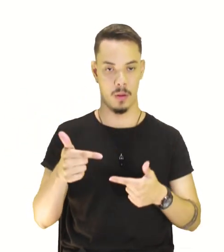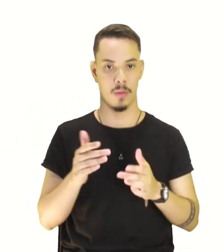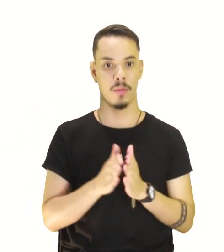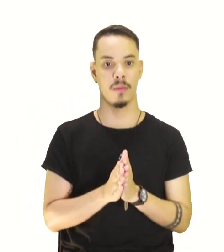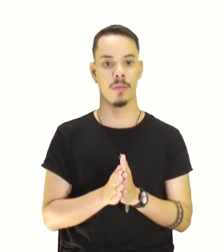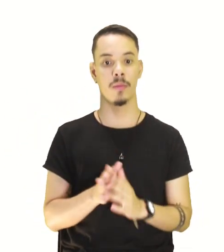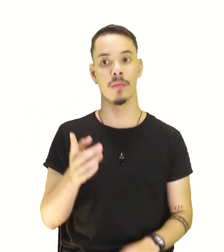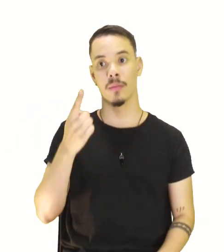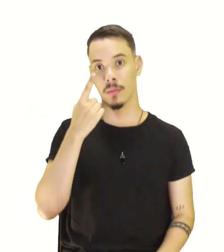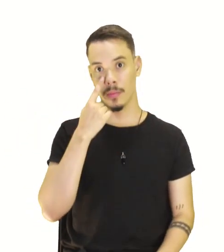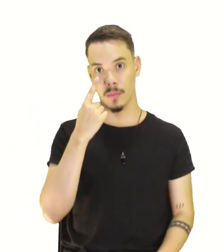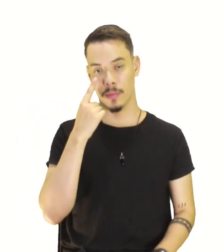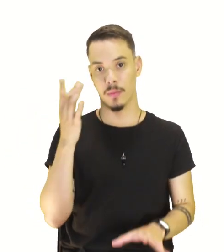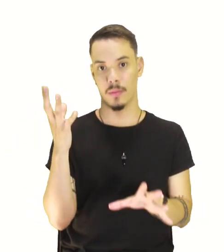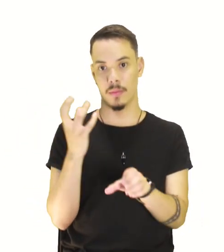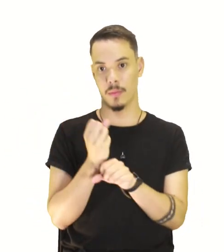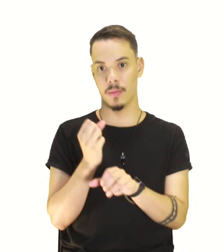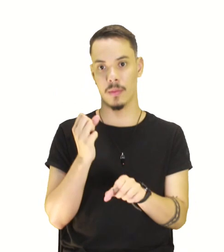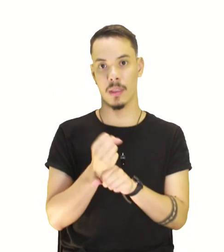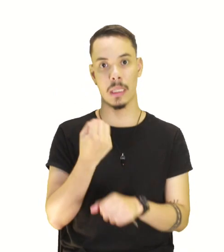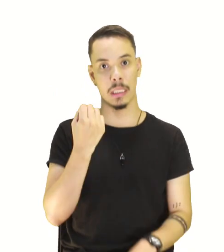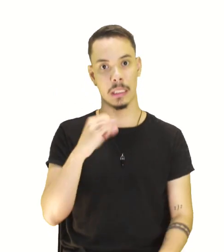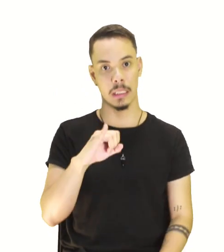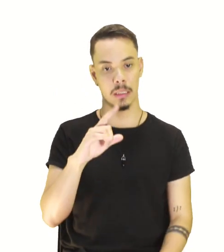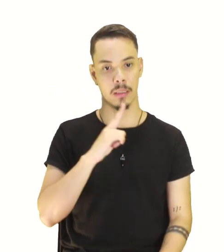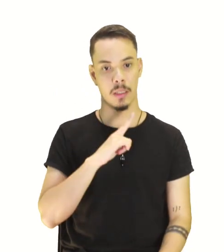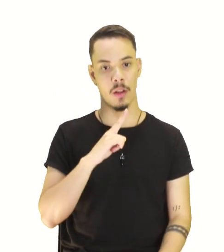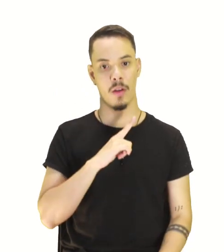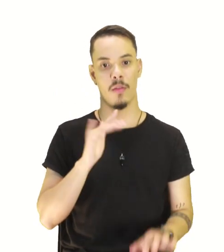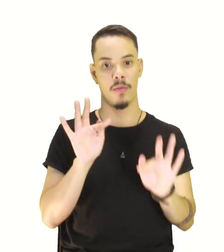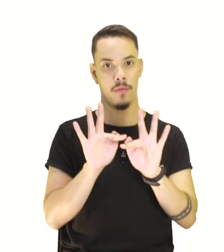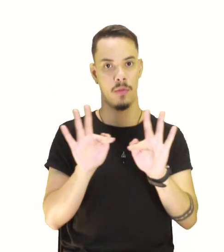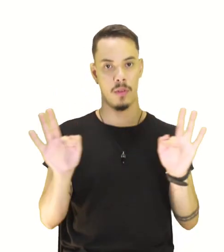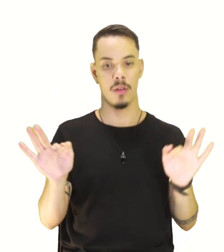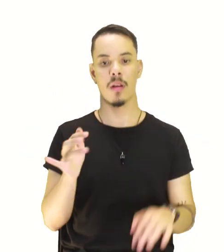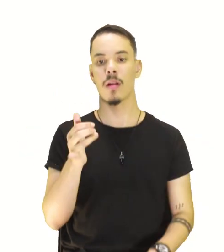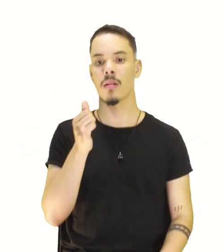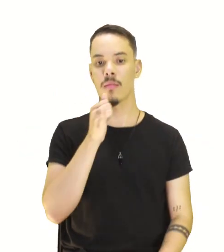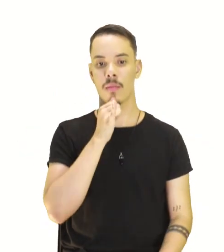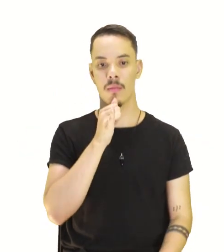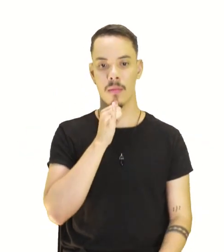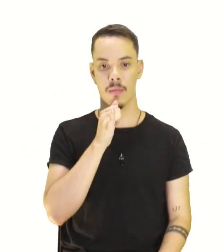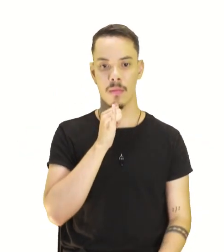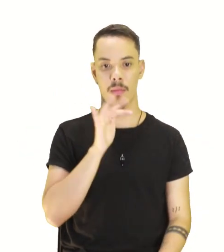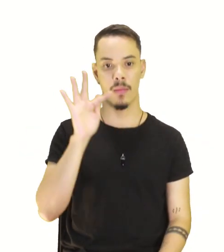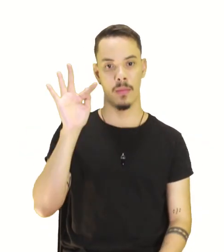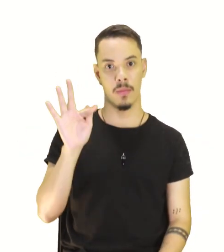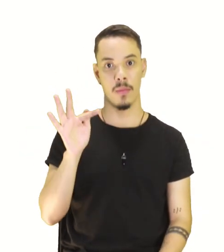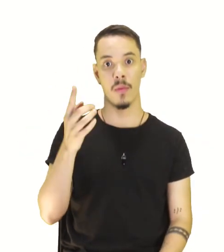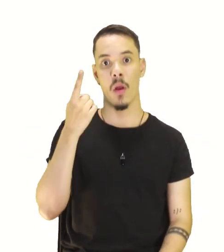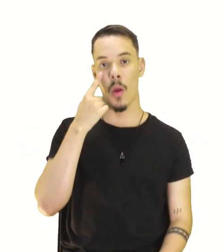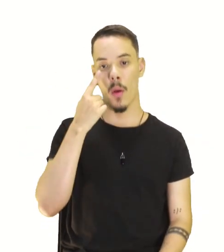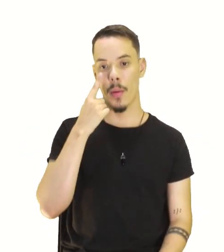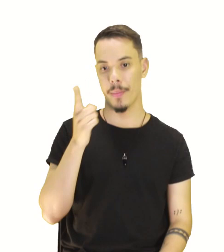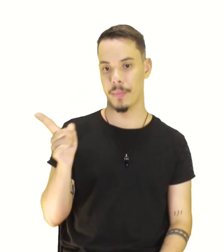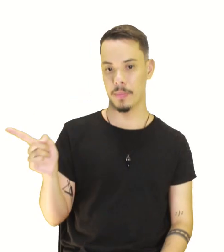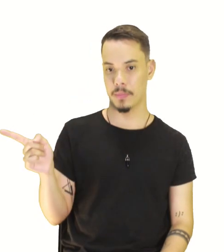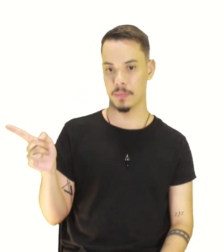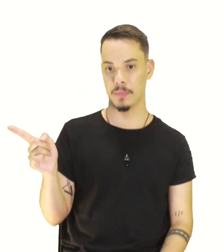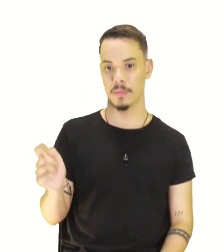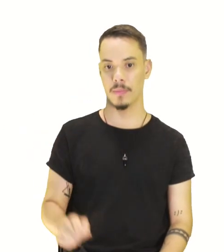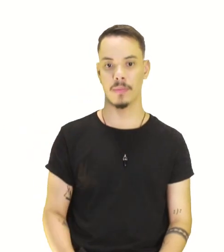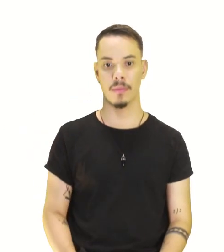cálculos, então. Então, se eu tenho uma função, por exemplo, f de x igual a 3x mais 40, o que eu quero que